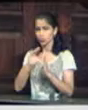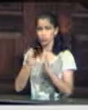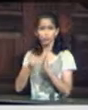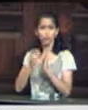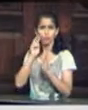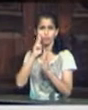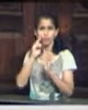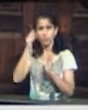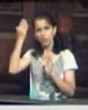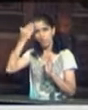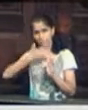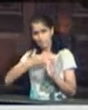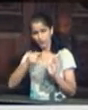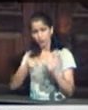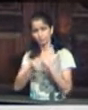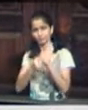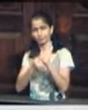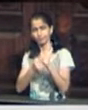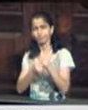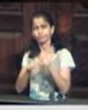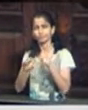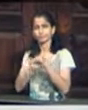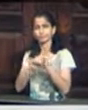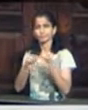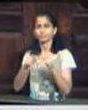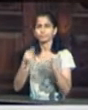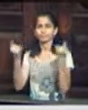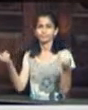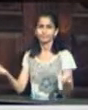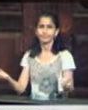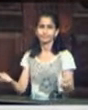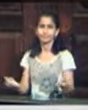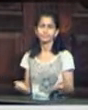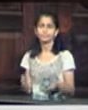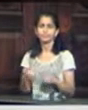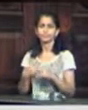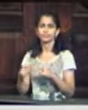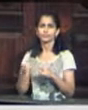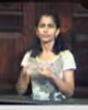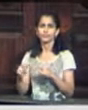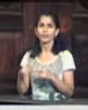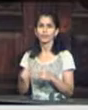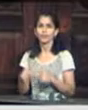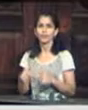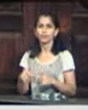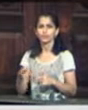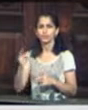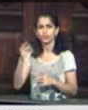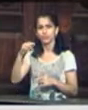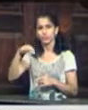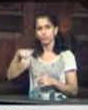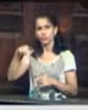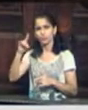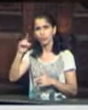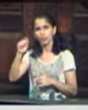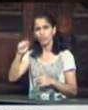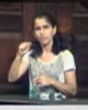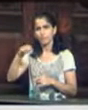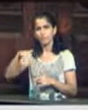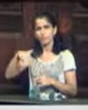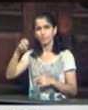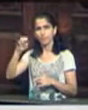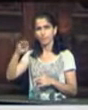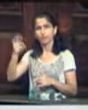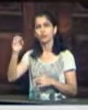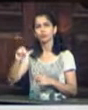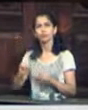comprovada a inconstitucionalidade de algumas matérias, vou tratar disso aqui, além de problemas relacionados à fundamentação das